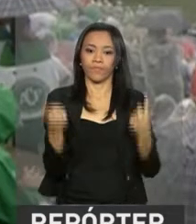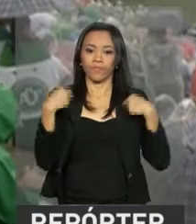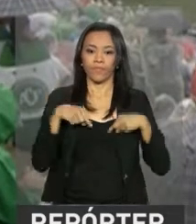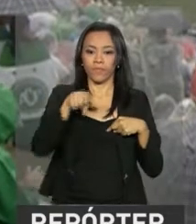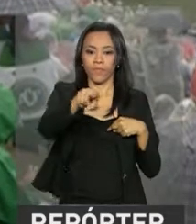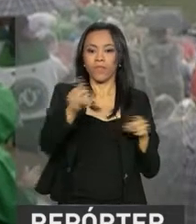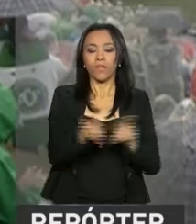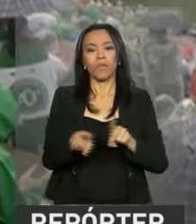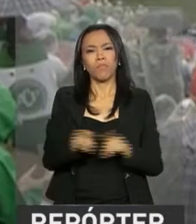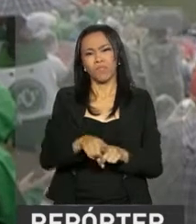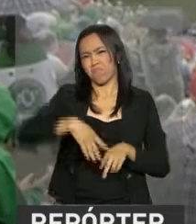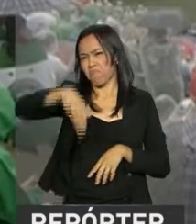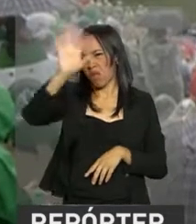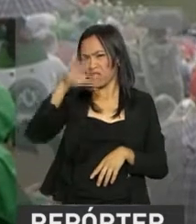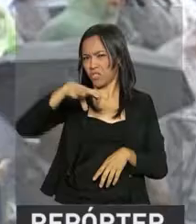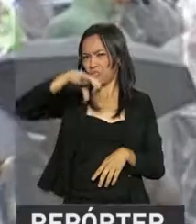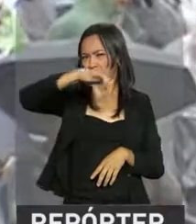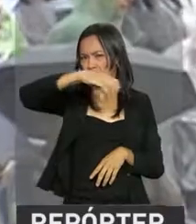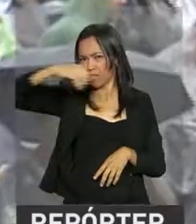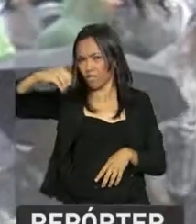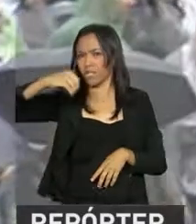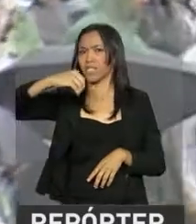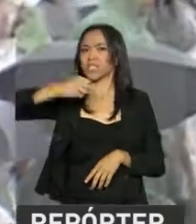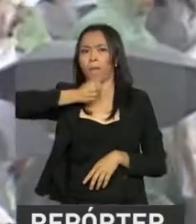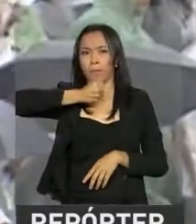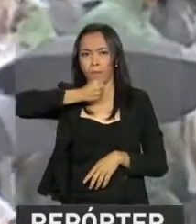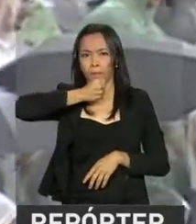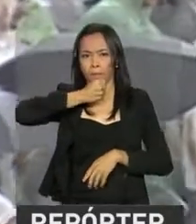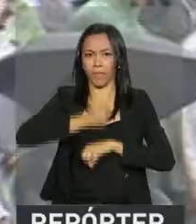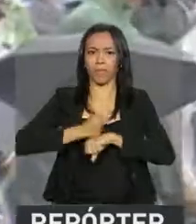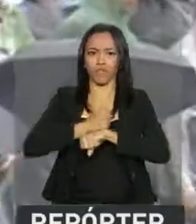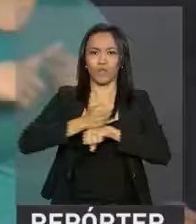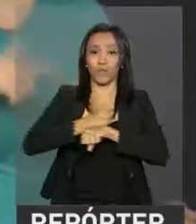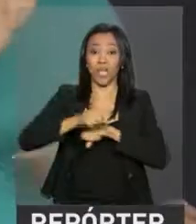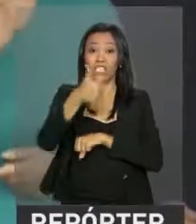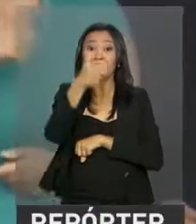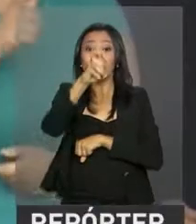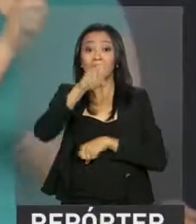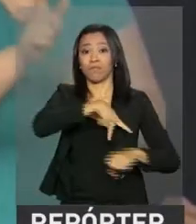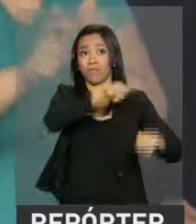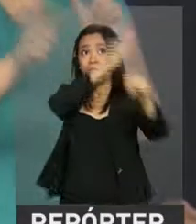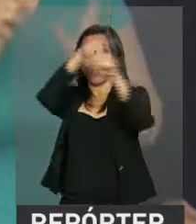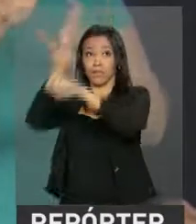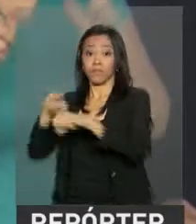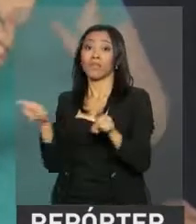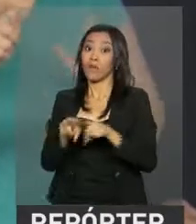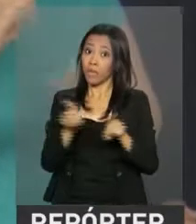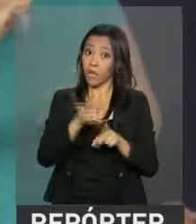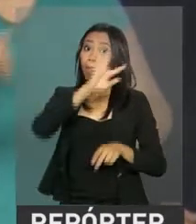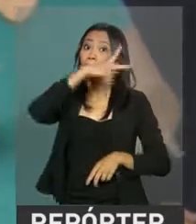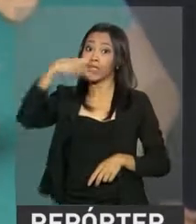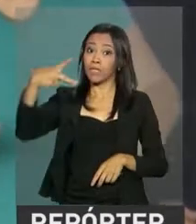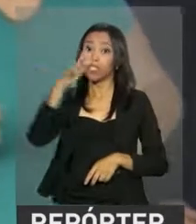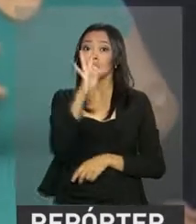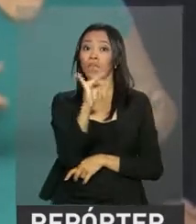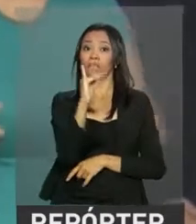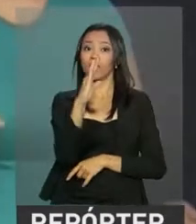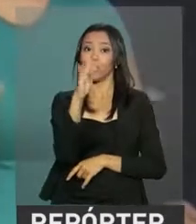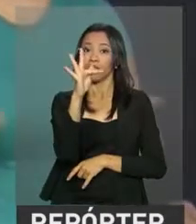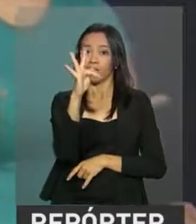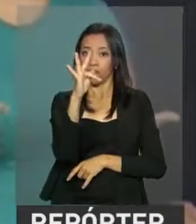foi registrada por mais de 900 jornalistas de 15 países. O presidente da FIFA também deixou uma mensagem